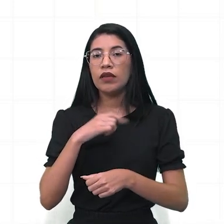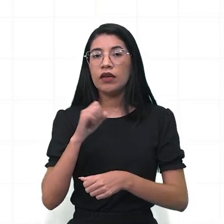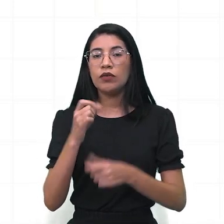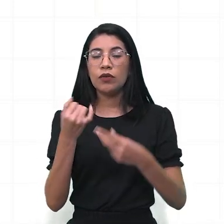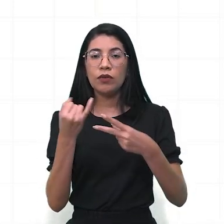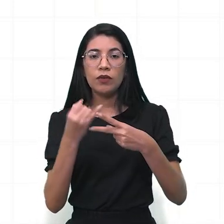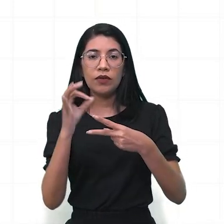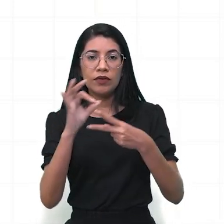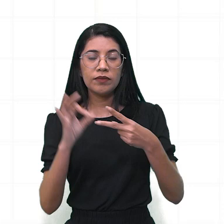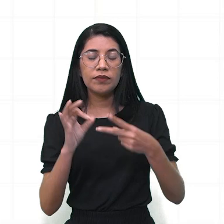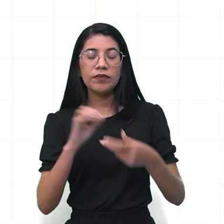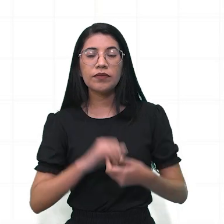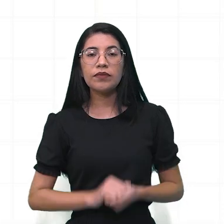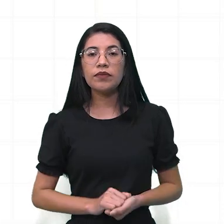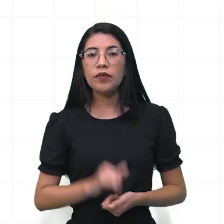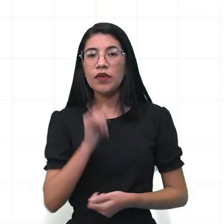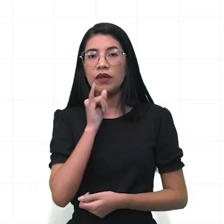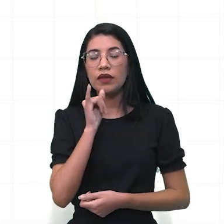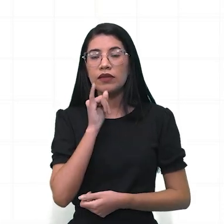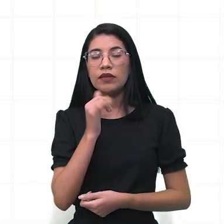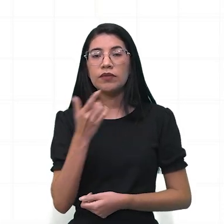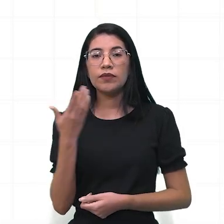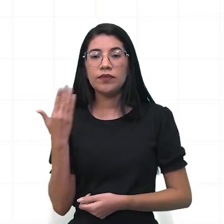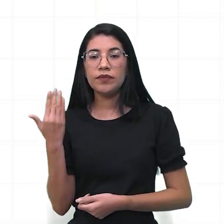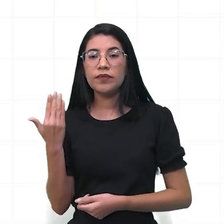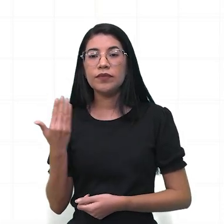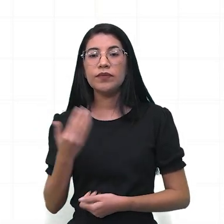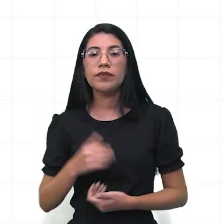ok? Olha esse exemplo.